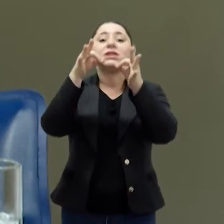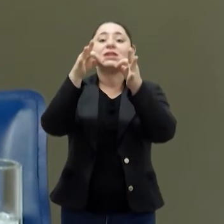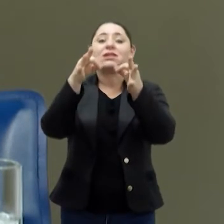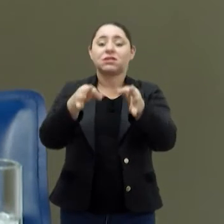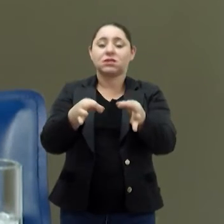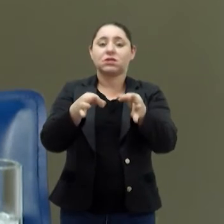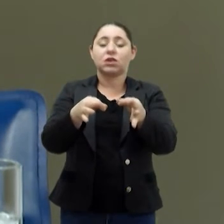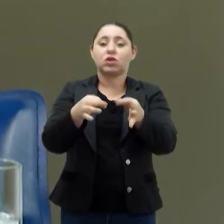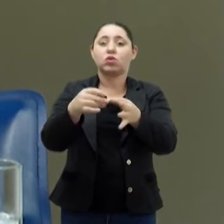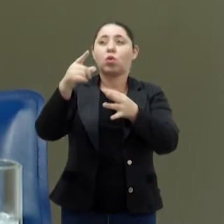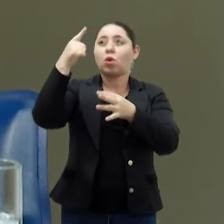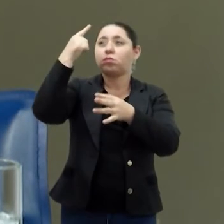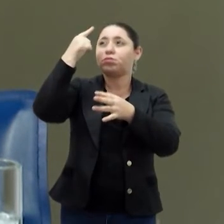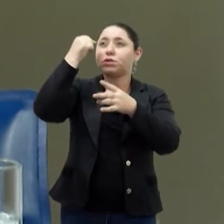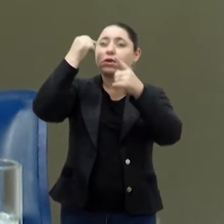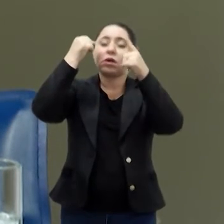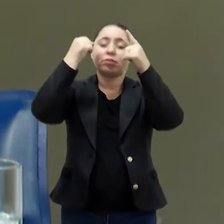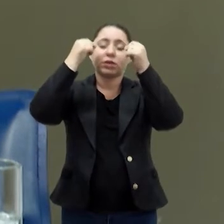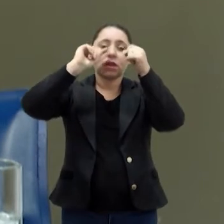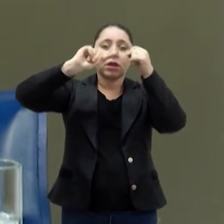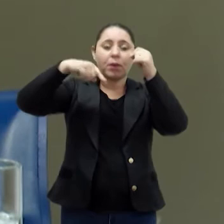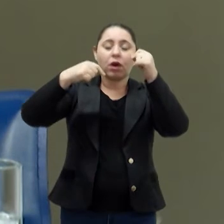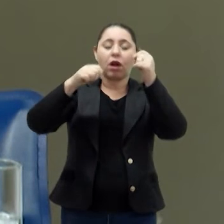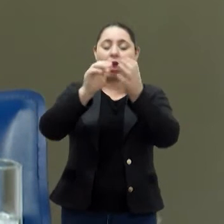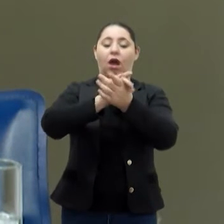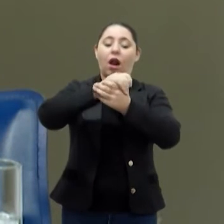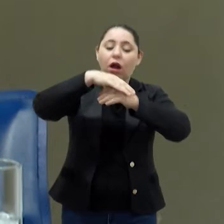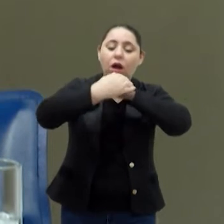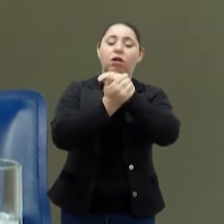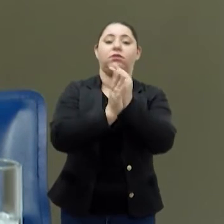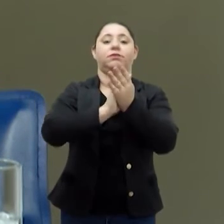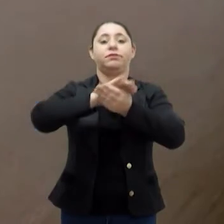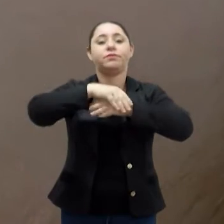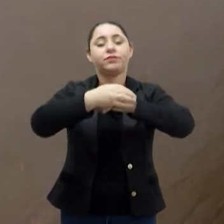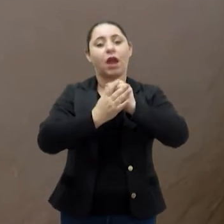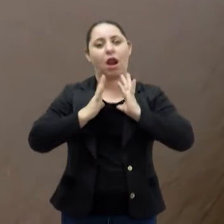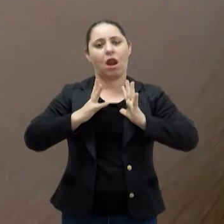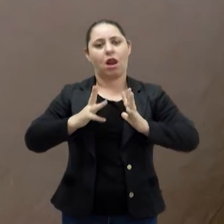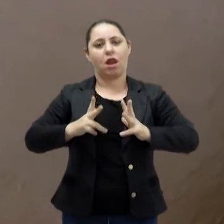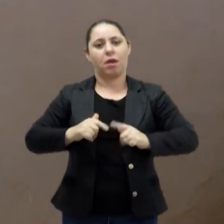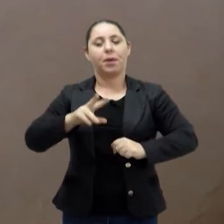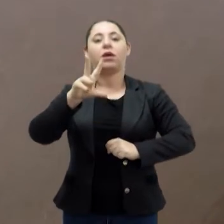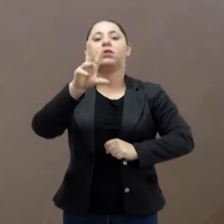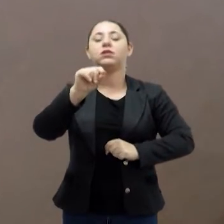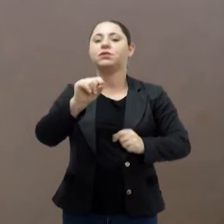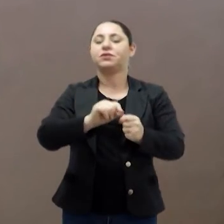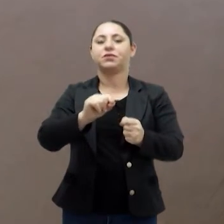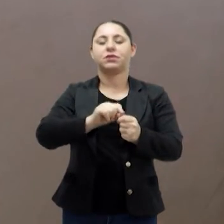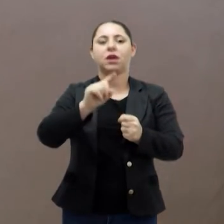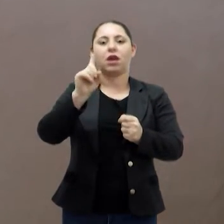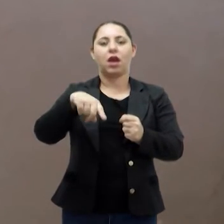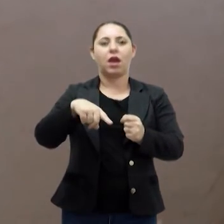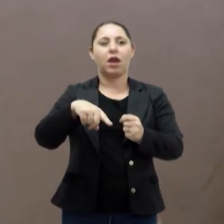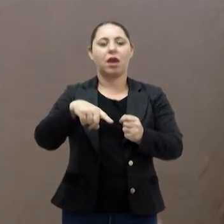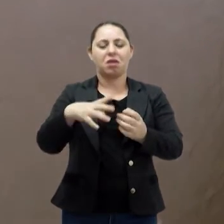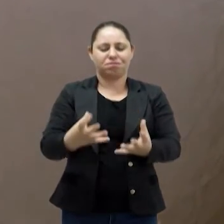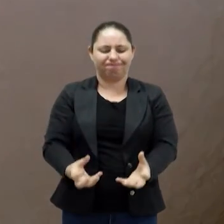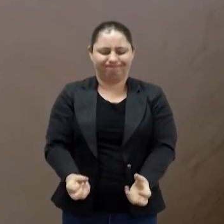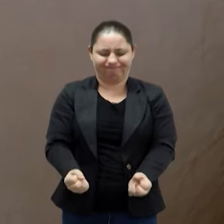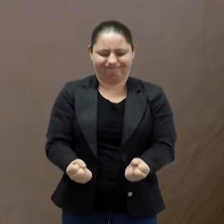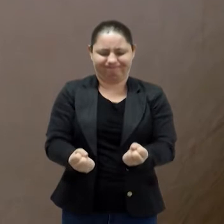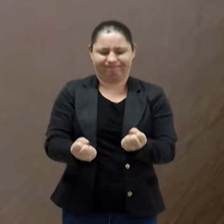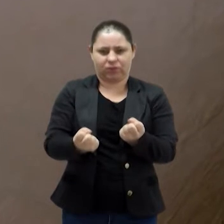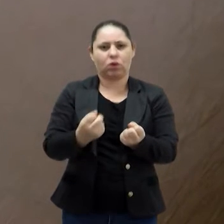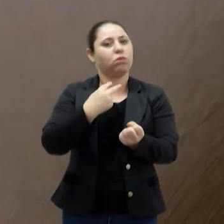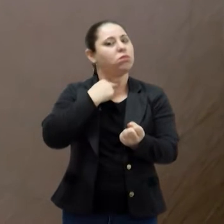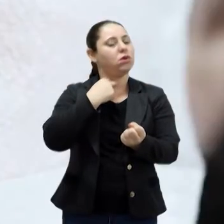correto dos colírios no pós-operatório, lavar bem as mãos, não se submeter a não pegar um